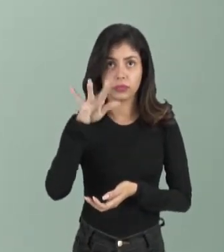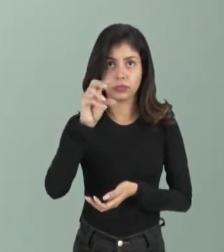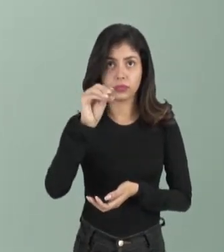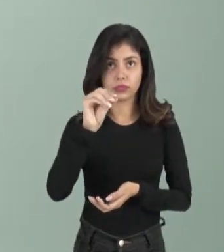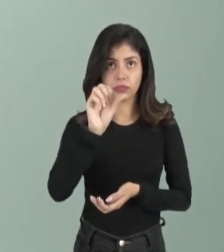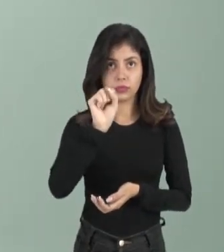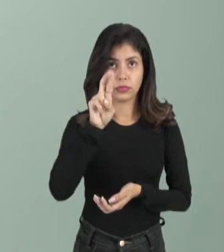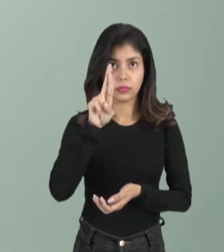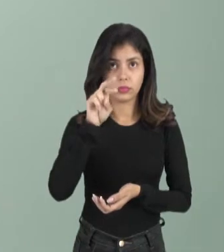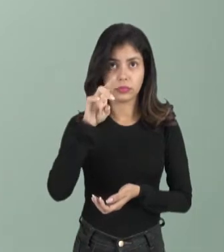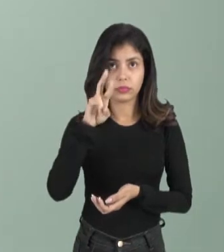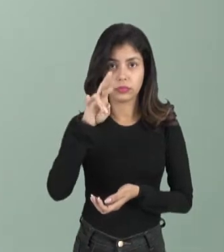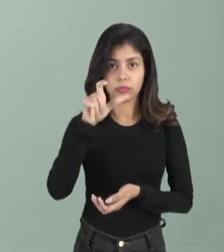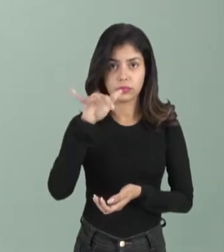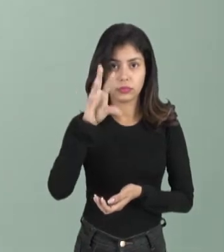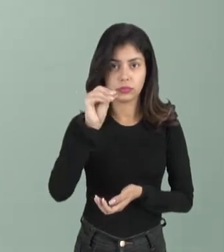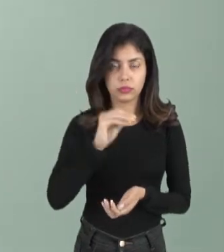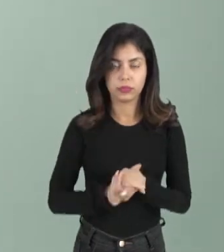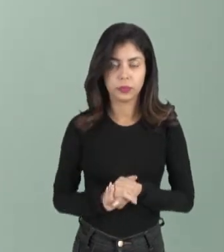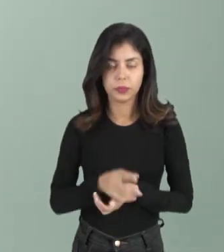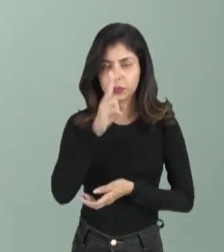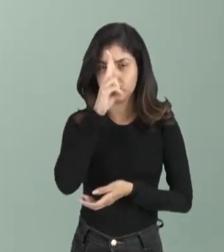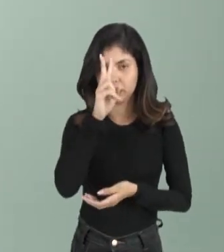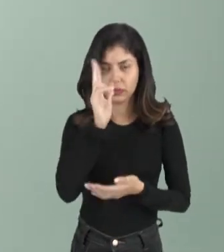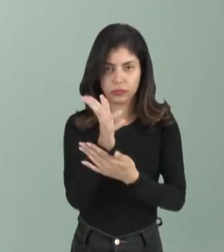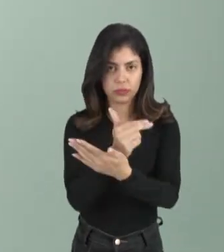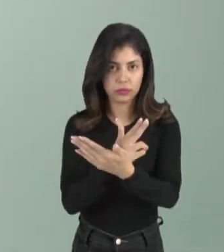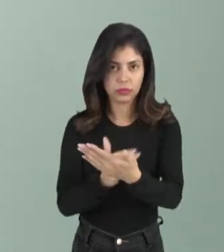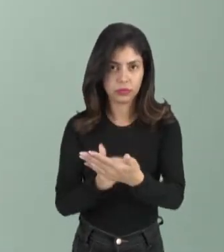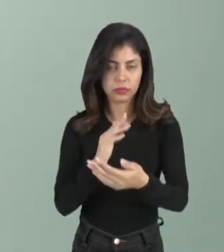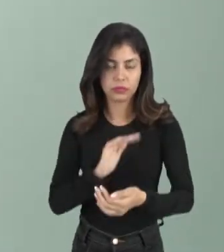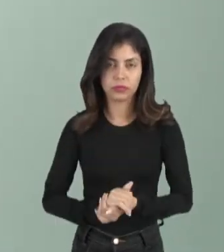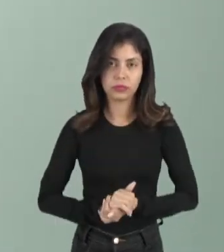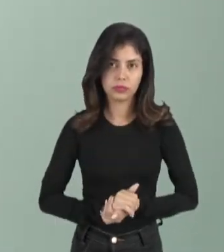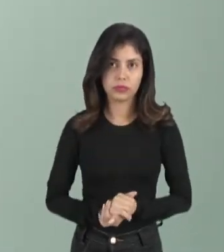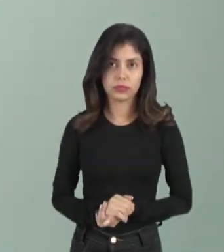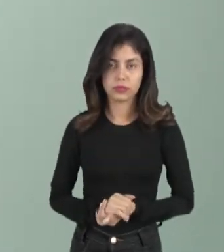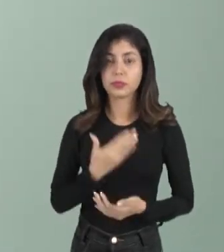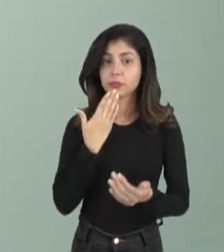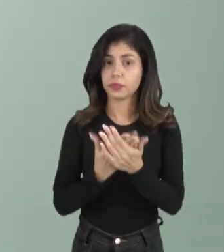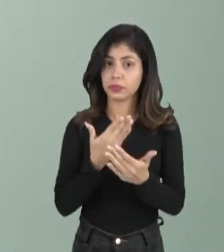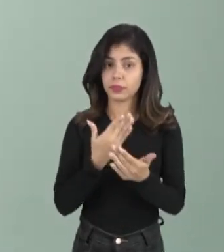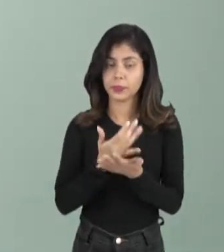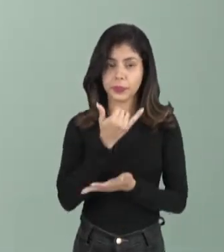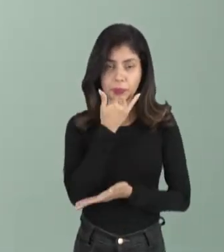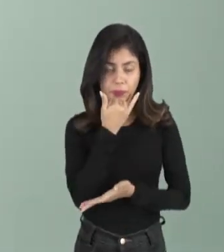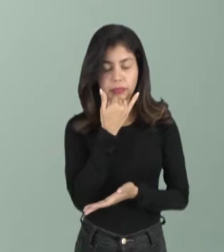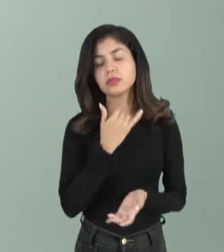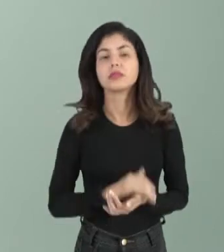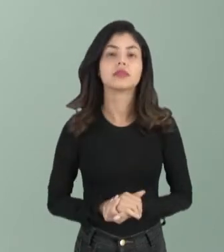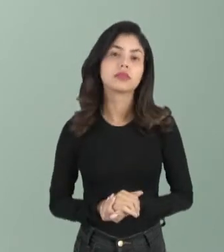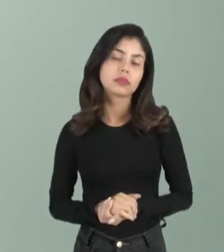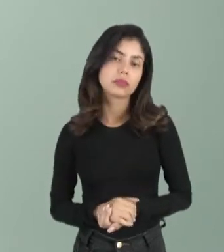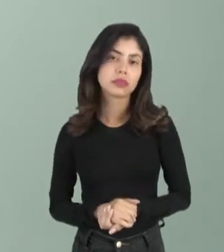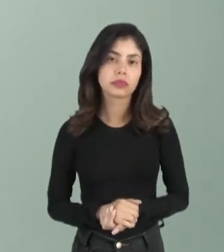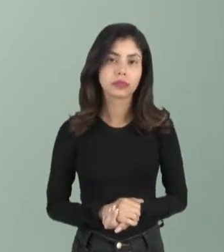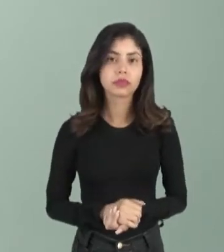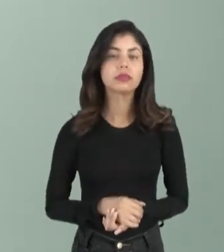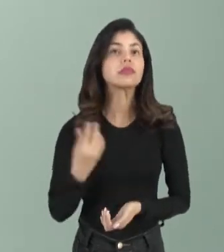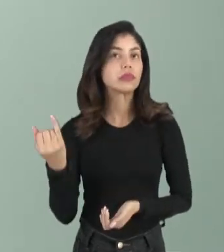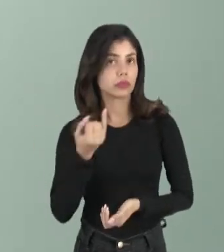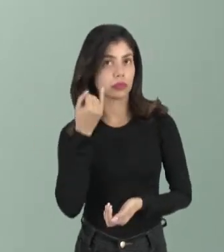eo surrealismo Lembrando que essa arte é isso essa essa aula desculpa é